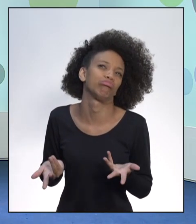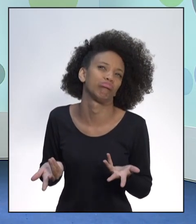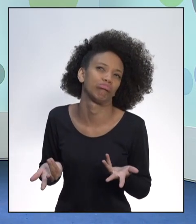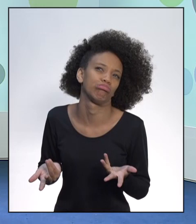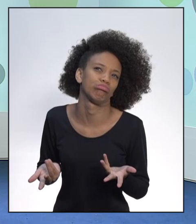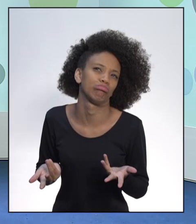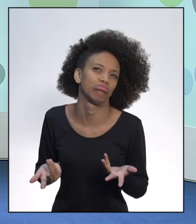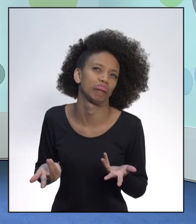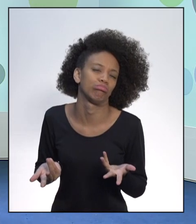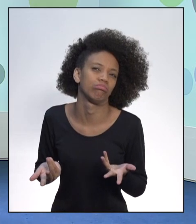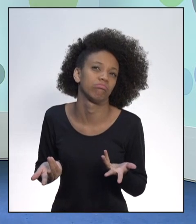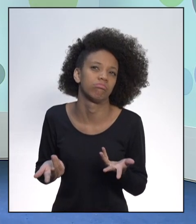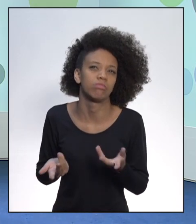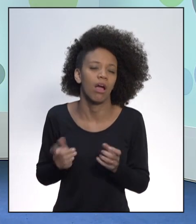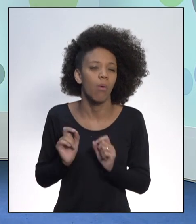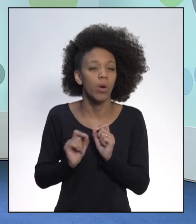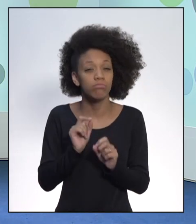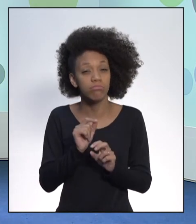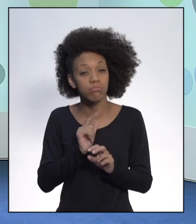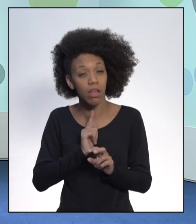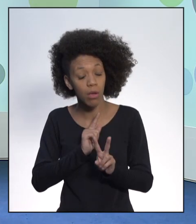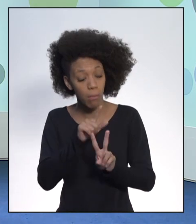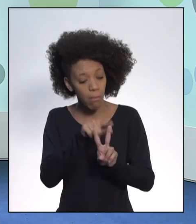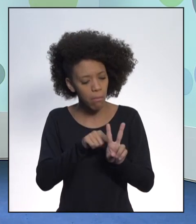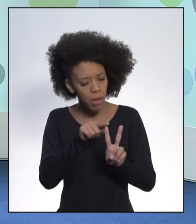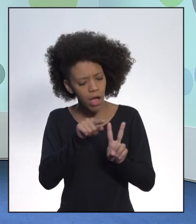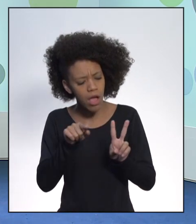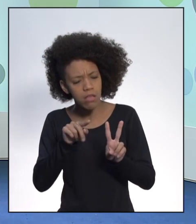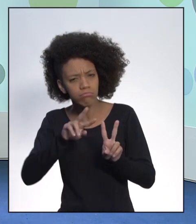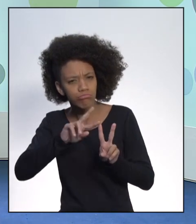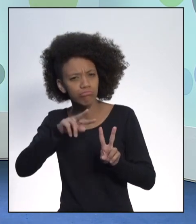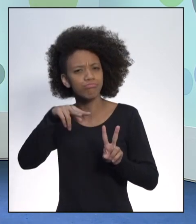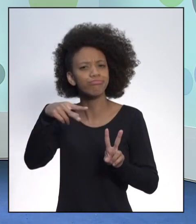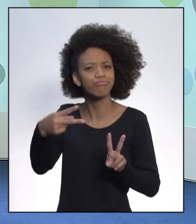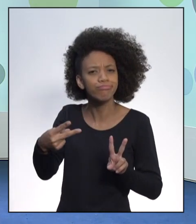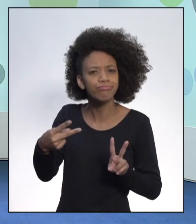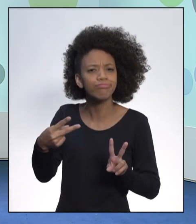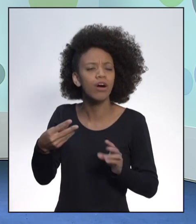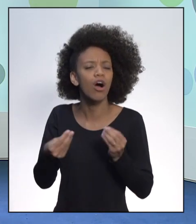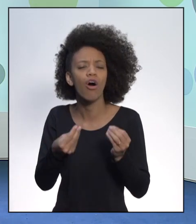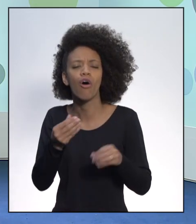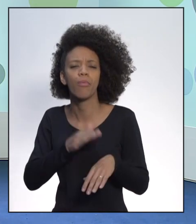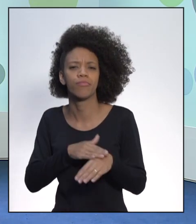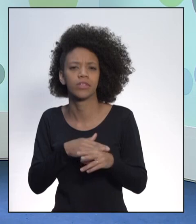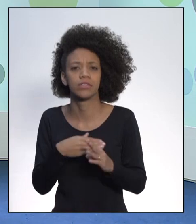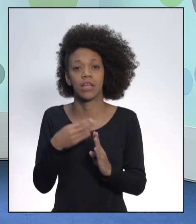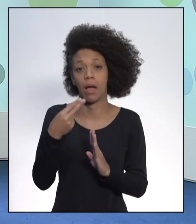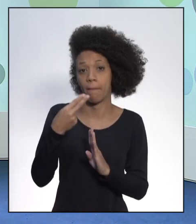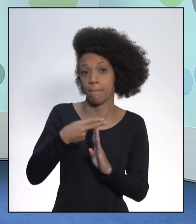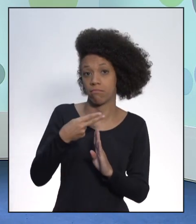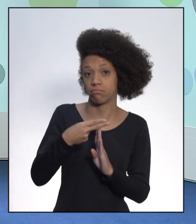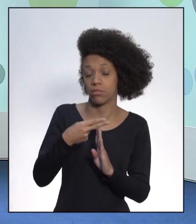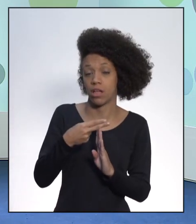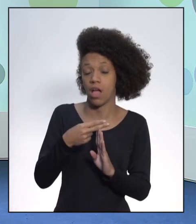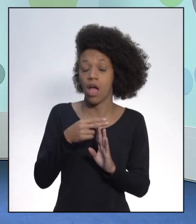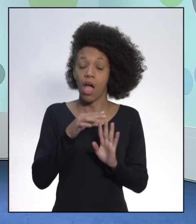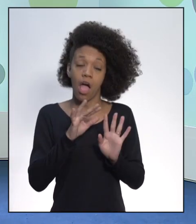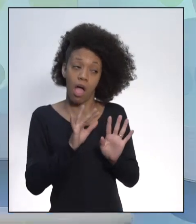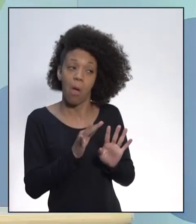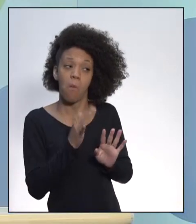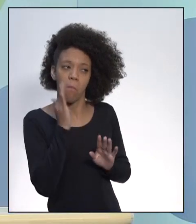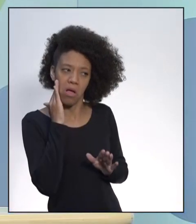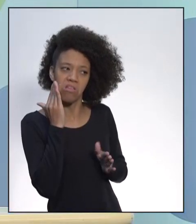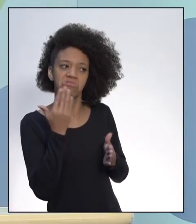a raiz quando você tem um expoente fracionário, entenderam também fazer a potenciação. Eu acredito que a maioria que